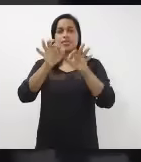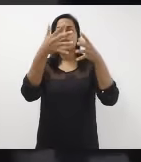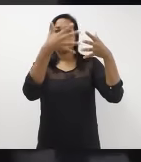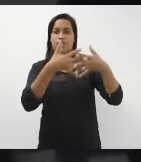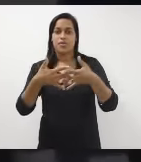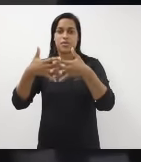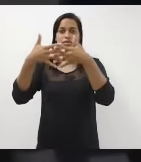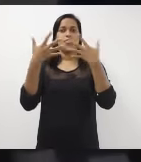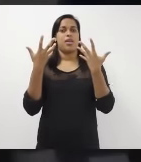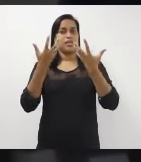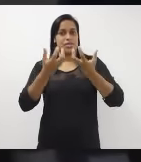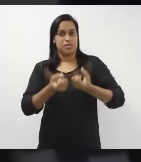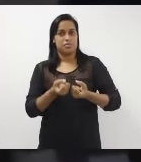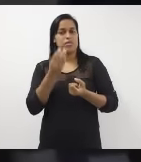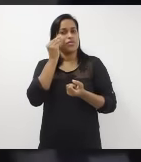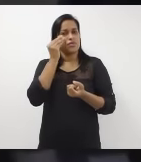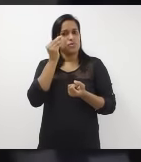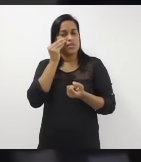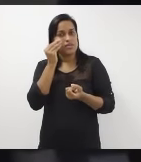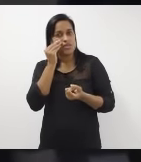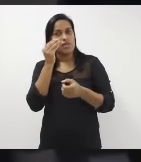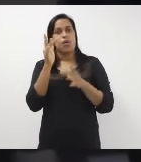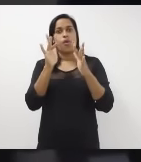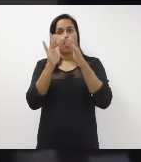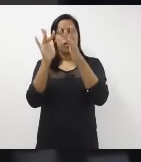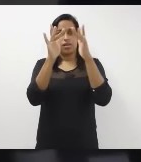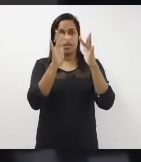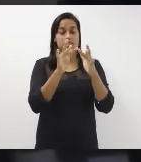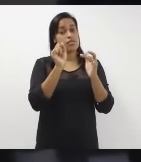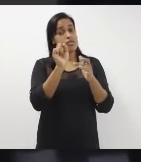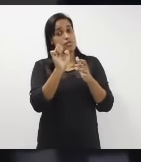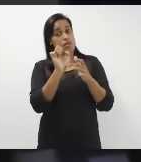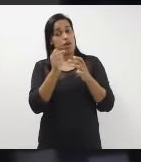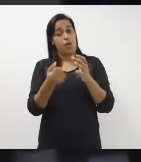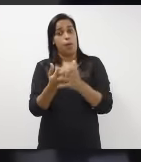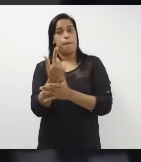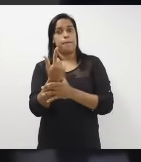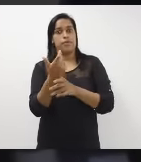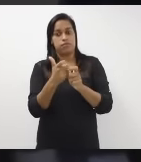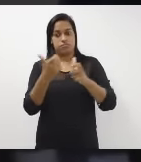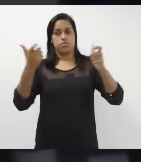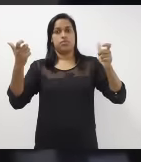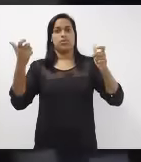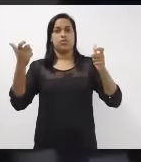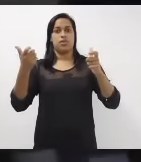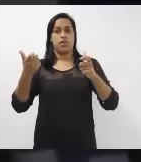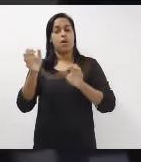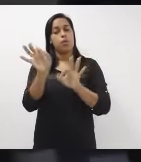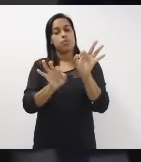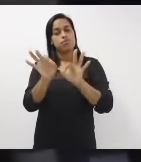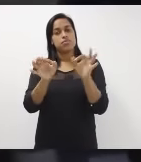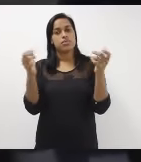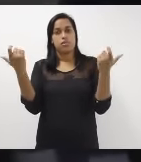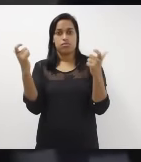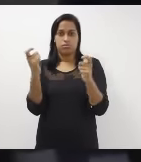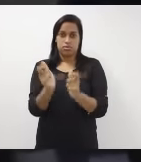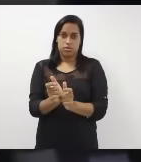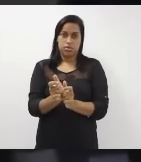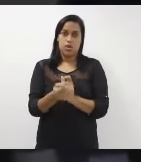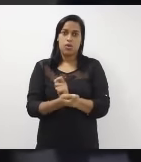recebimento, inspeção, lançamentos contábeis. Se os lotes de compra forem maiores, menor será o custo dessa preparação. Quanto ao